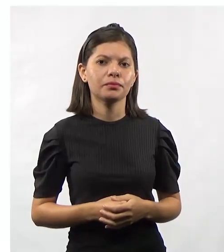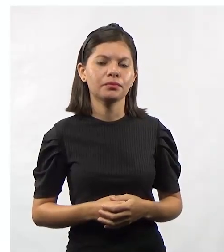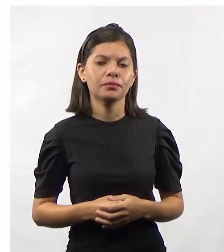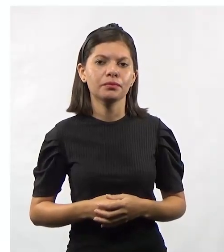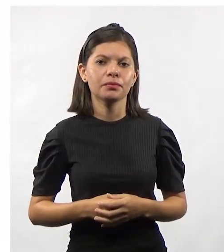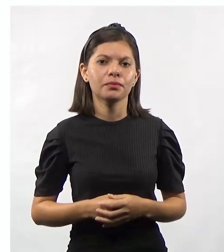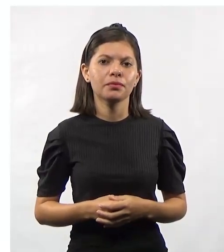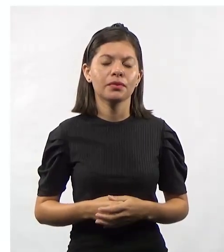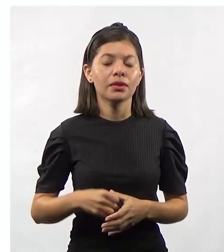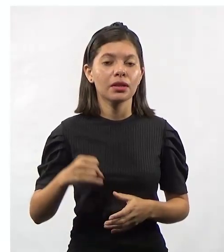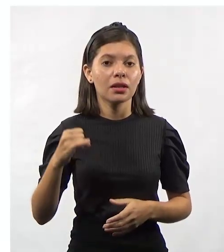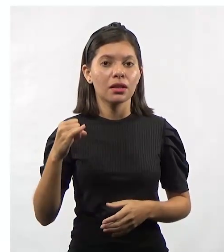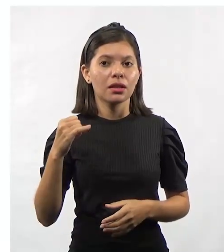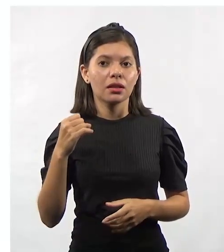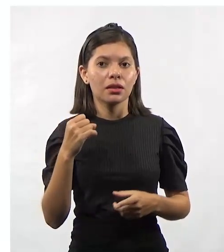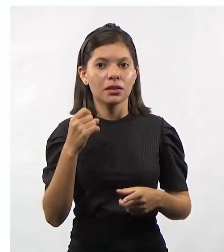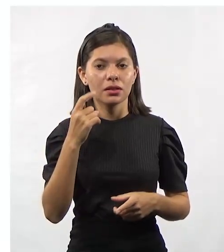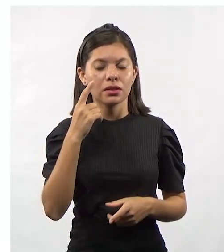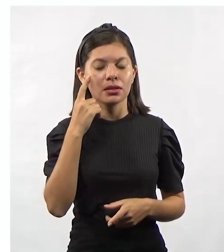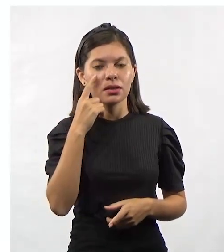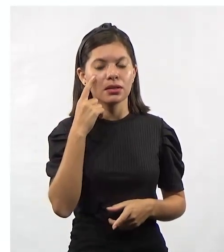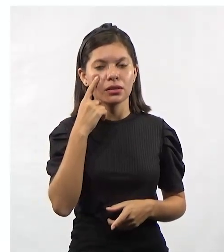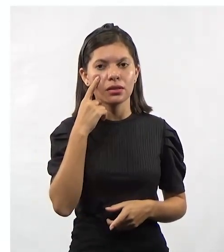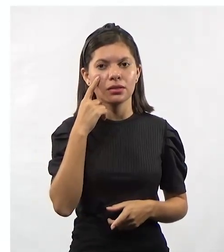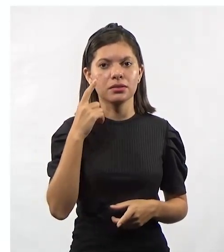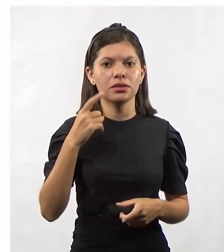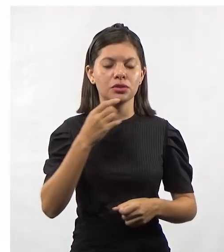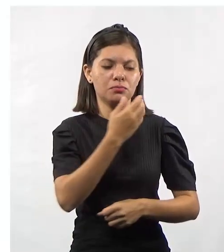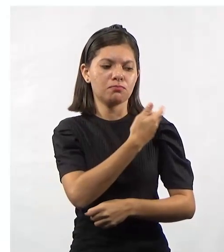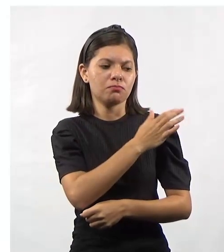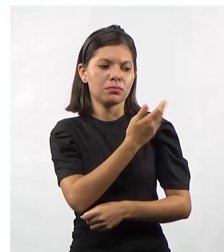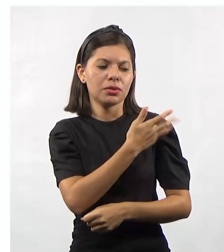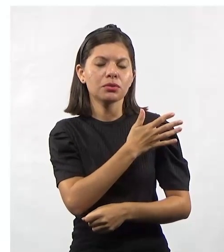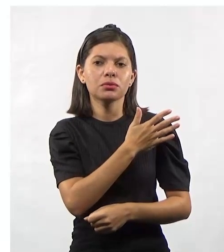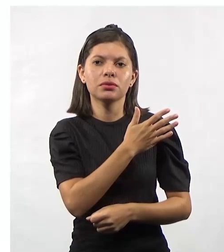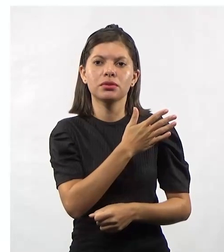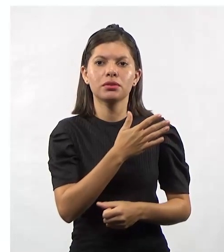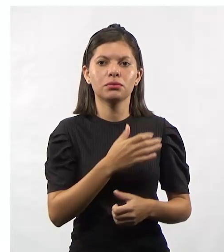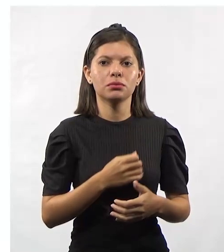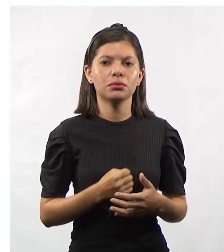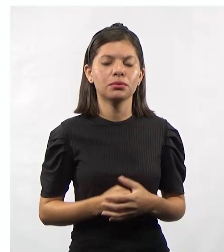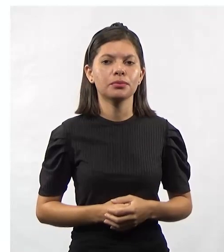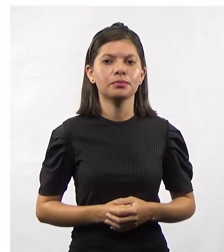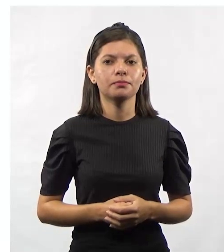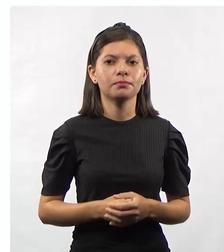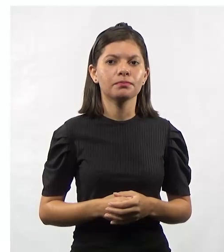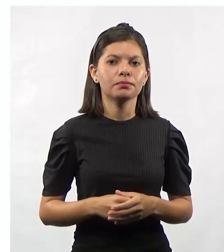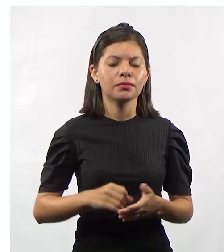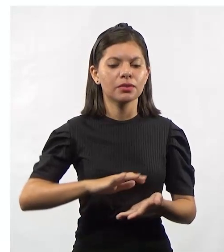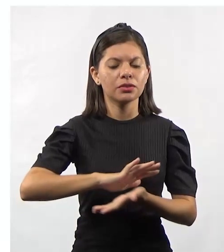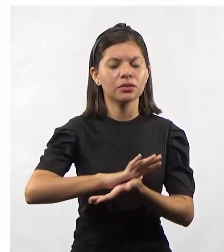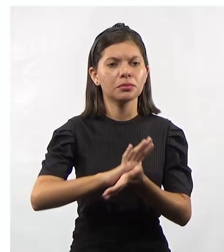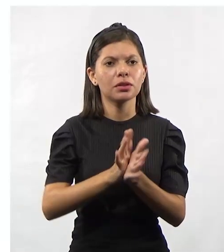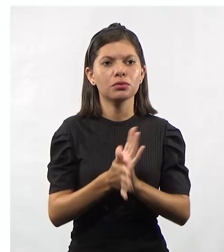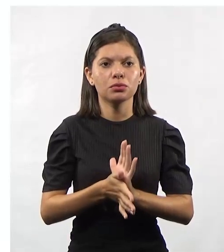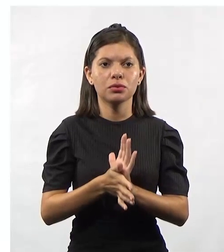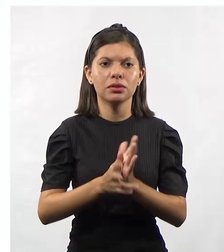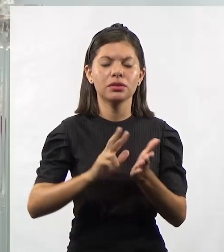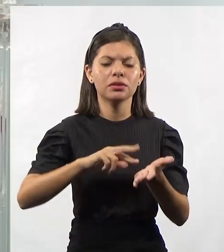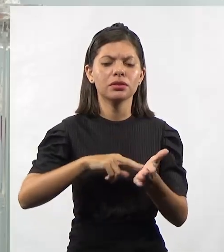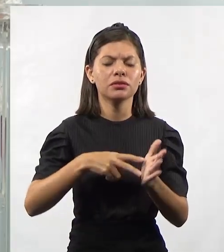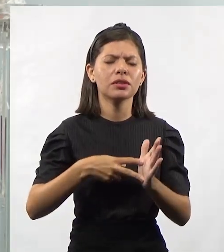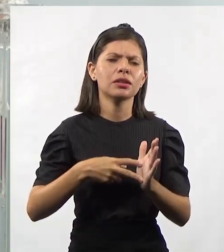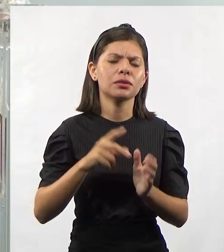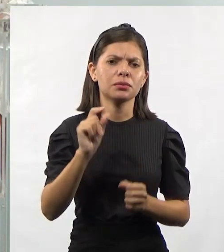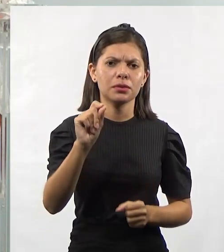sofisticadas. Olha isso aqui que interessante. De preconceitos e discriminações. Então, o que quer dizer